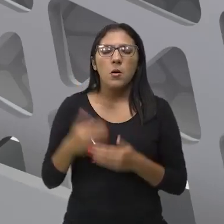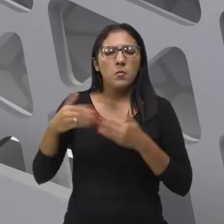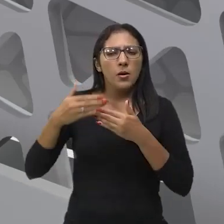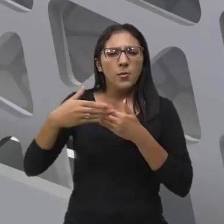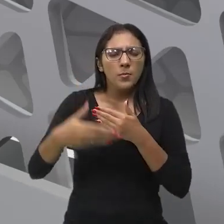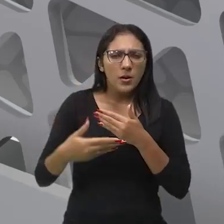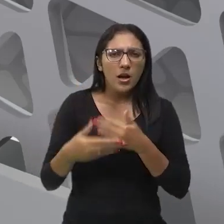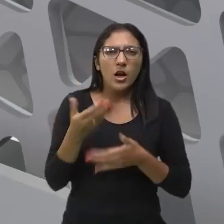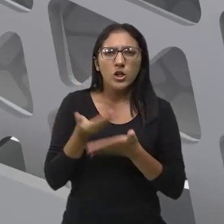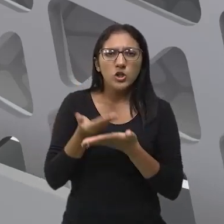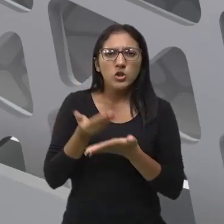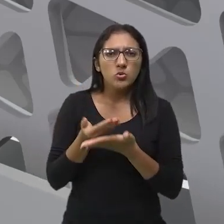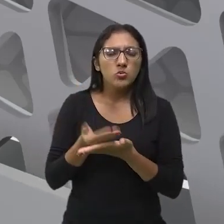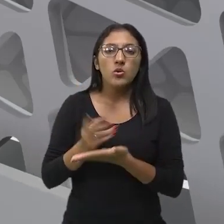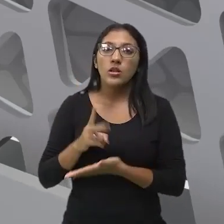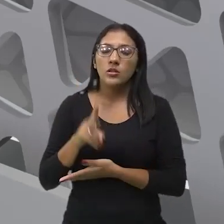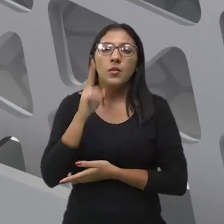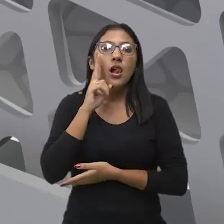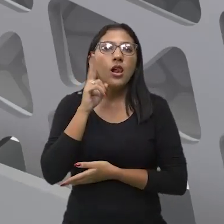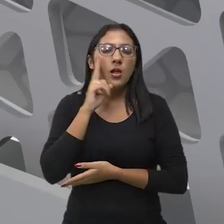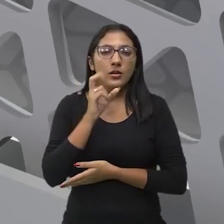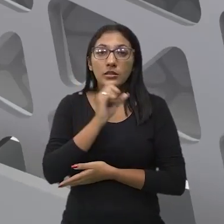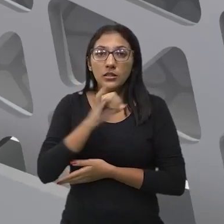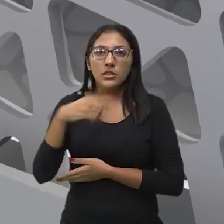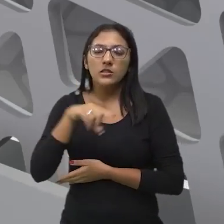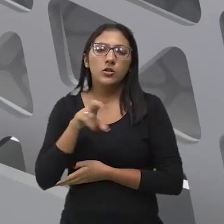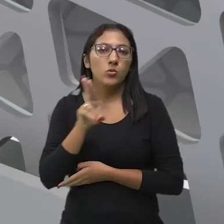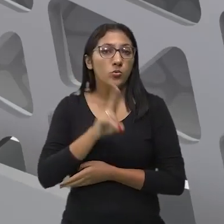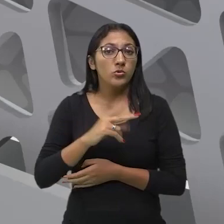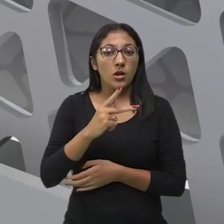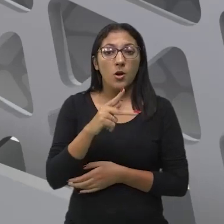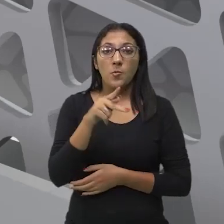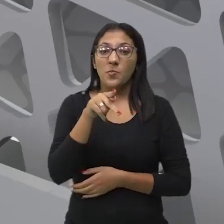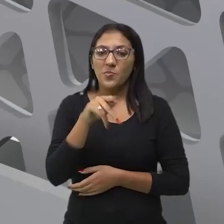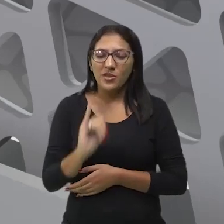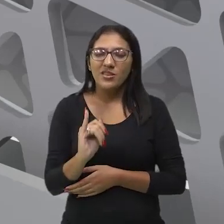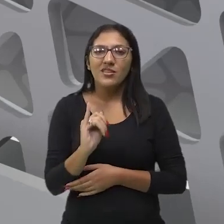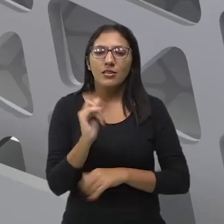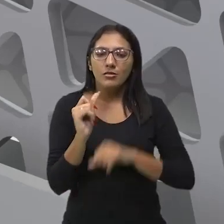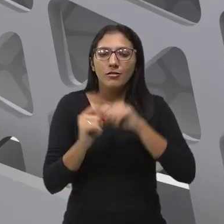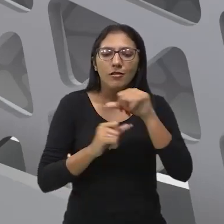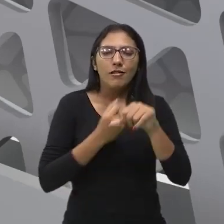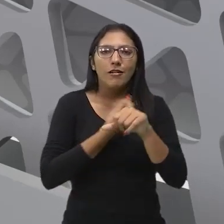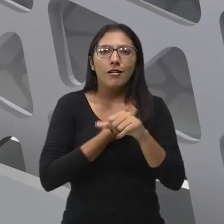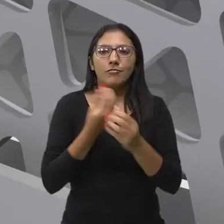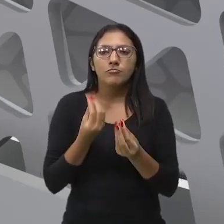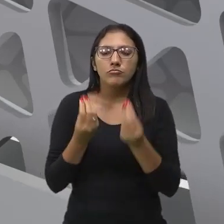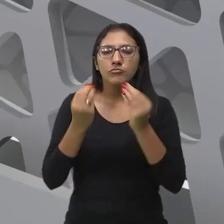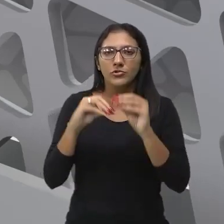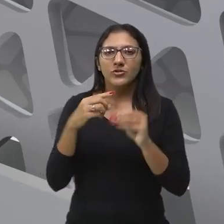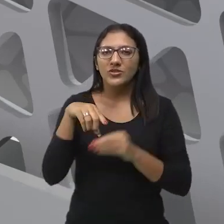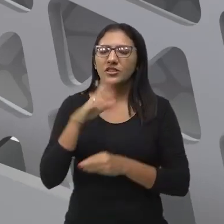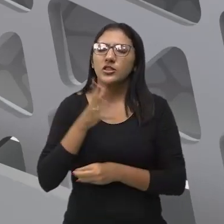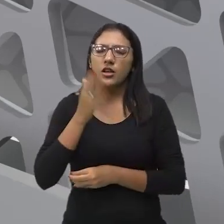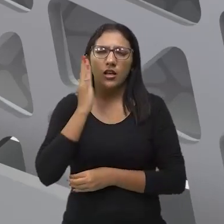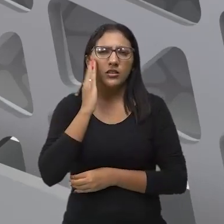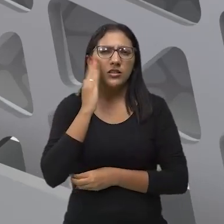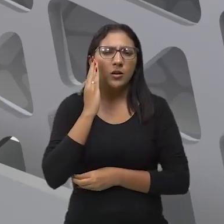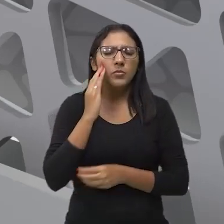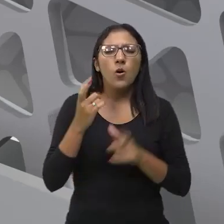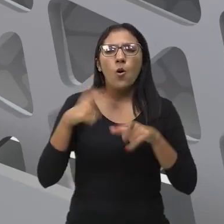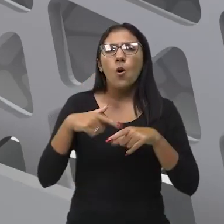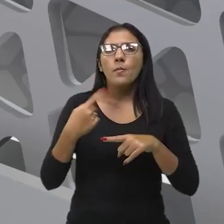estar sabendo de onde veio, o que ele representa e por que ele vale